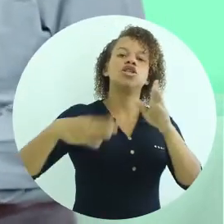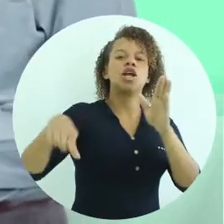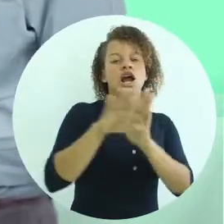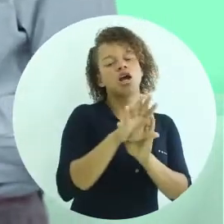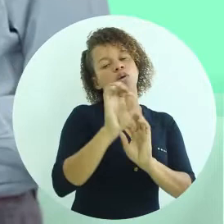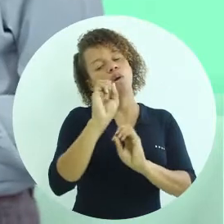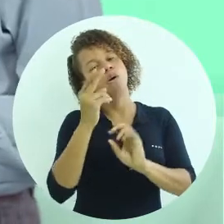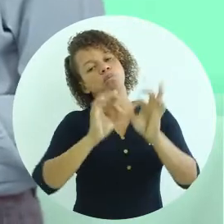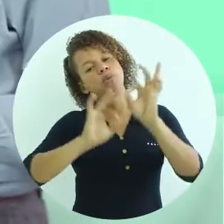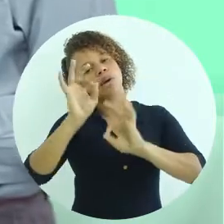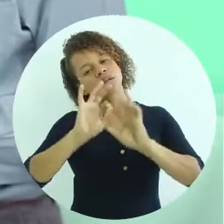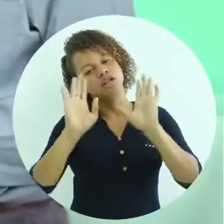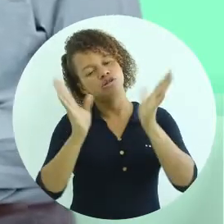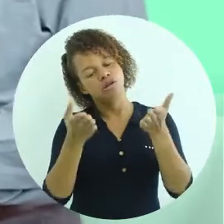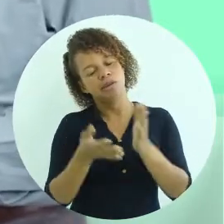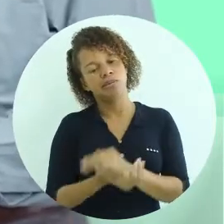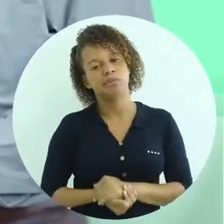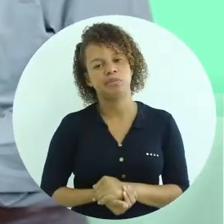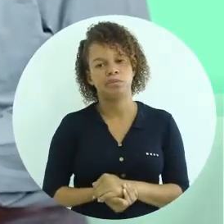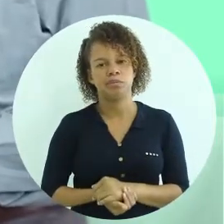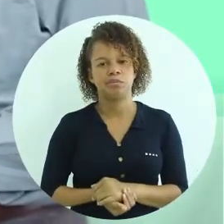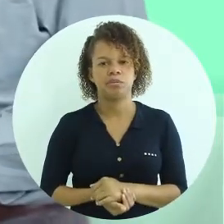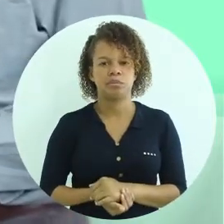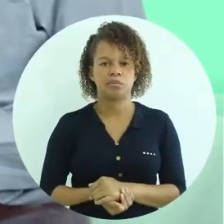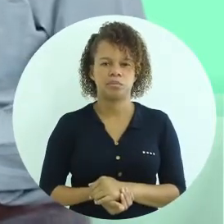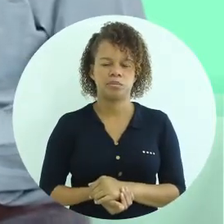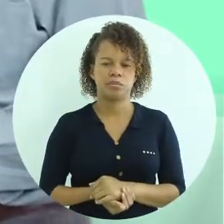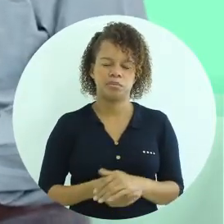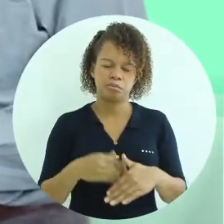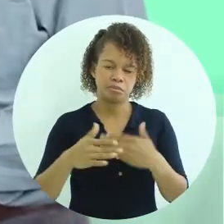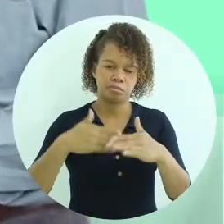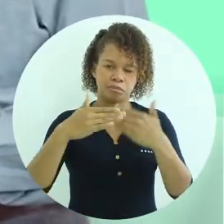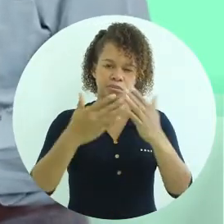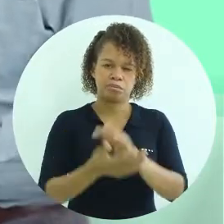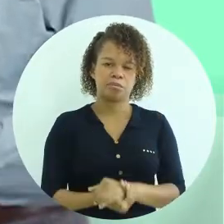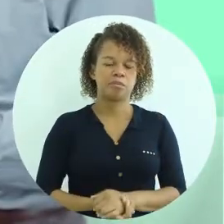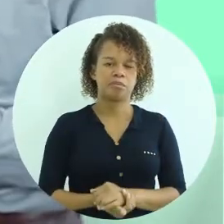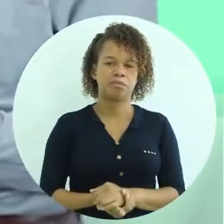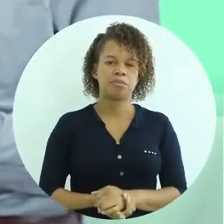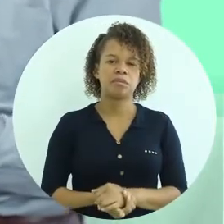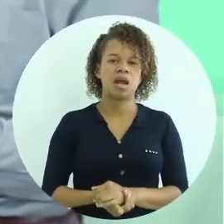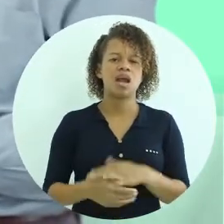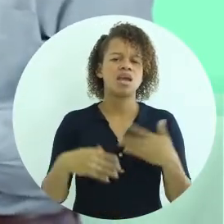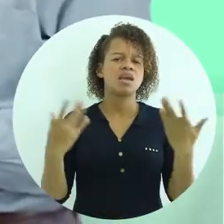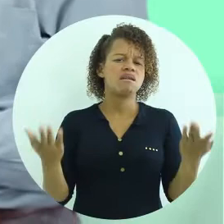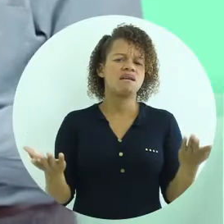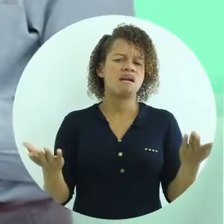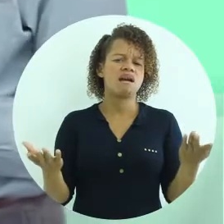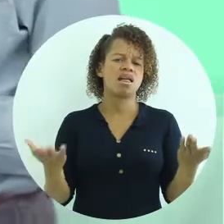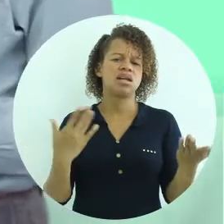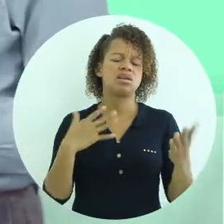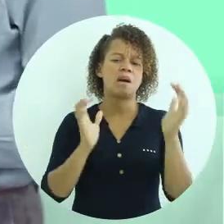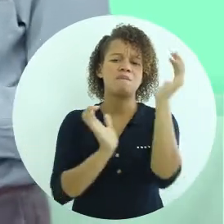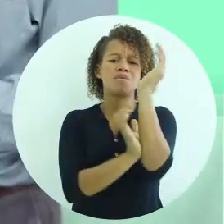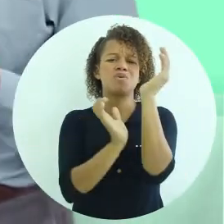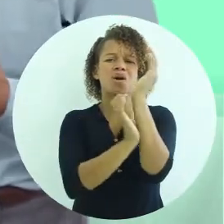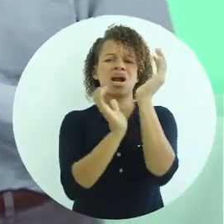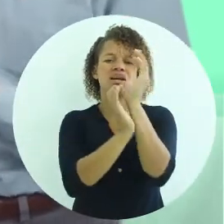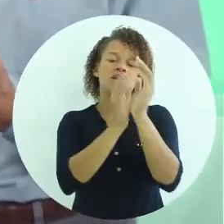pronta, né? E assim por diante. E em relação à questão burocracia do